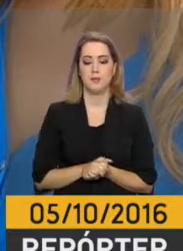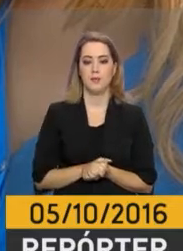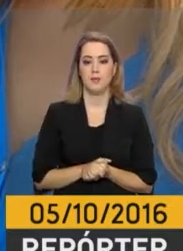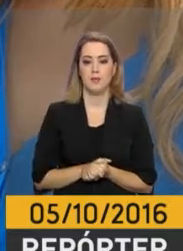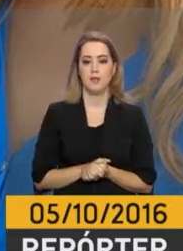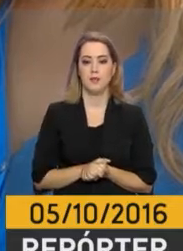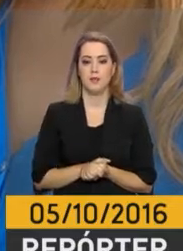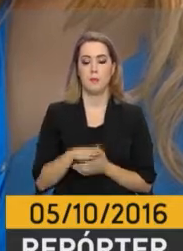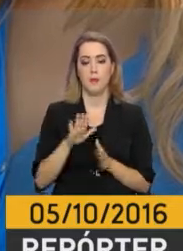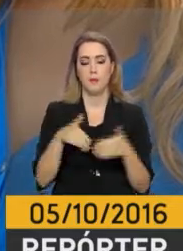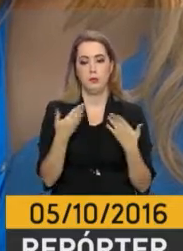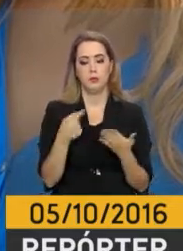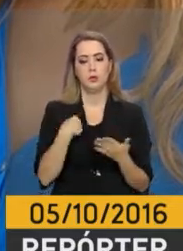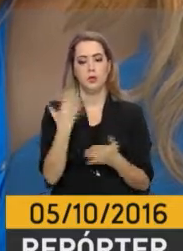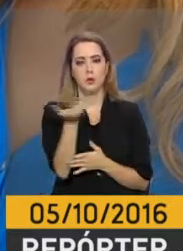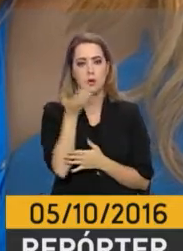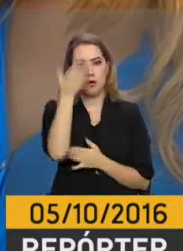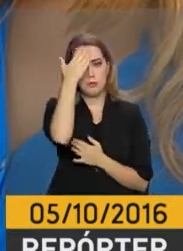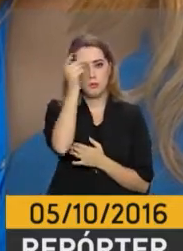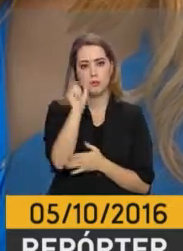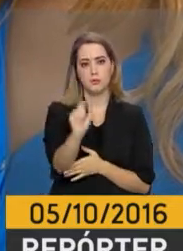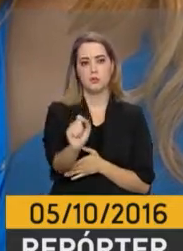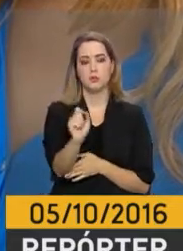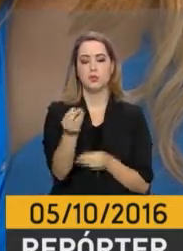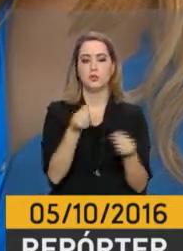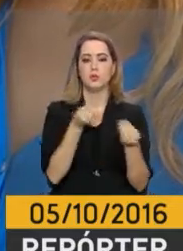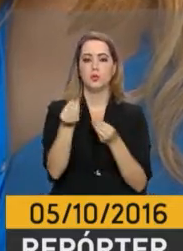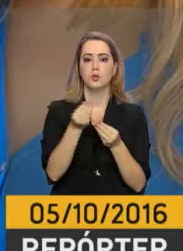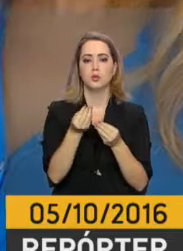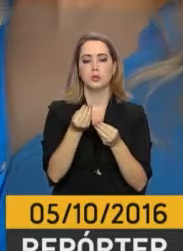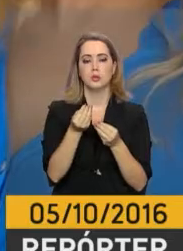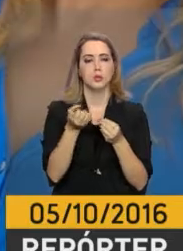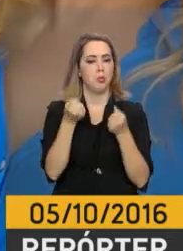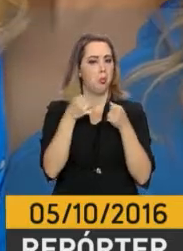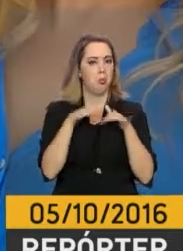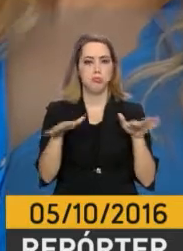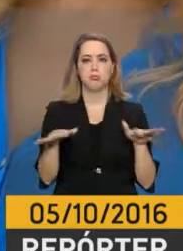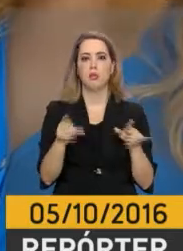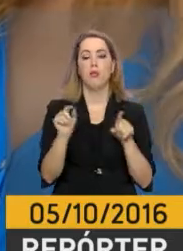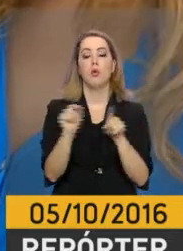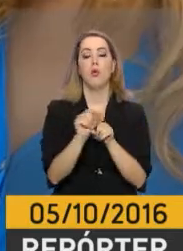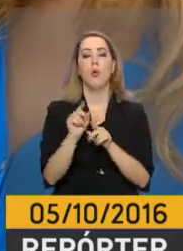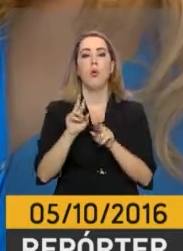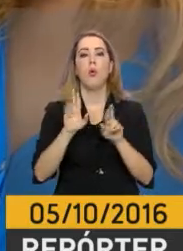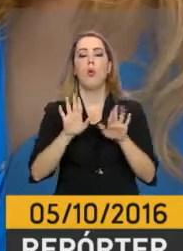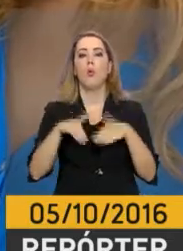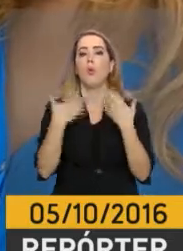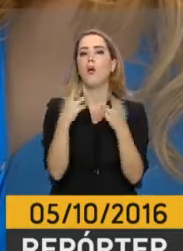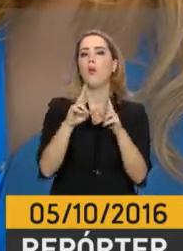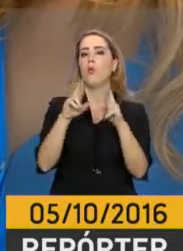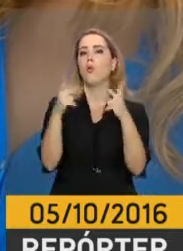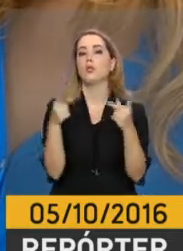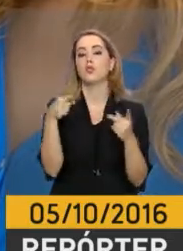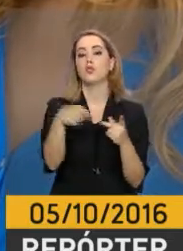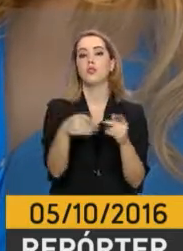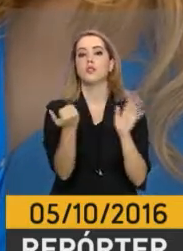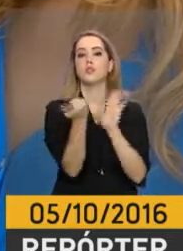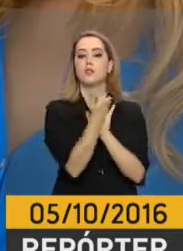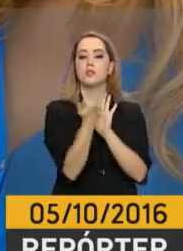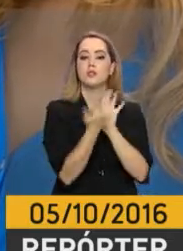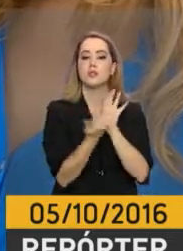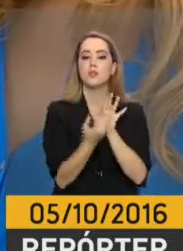então é eu queria saber assim de forma geral é qual a diferença deste programa novo que está sendo